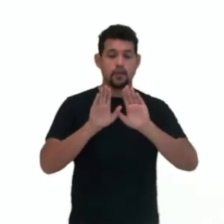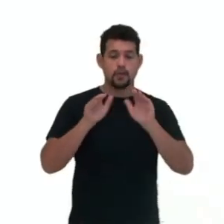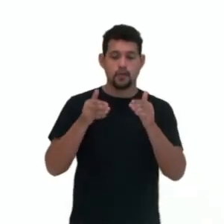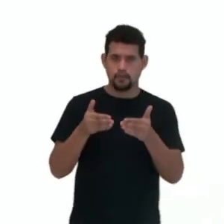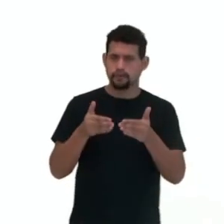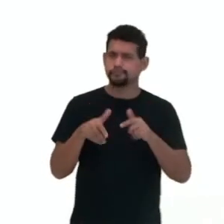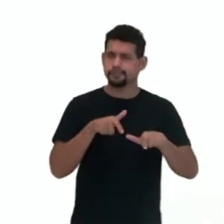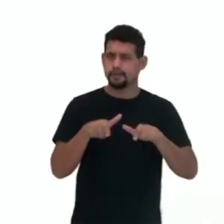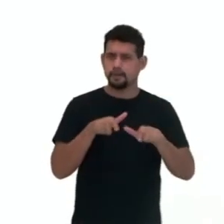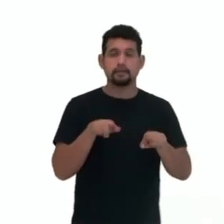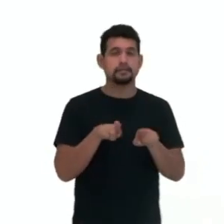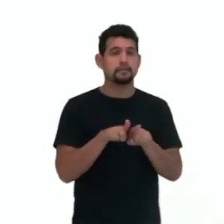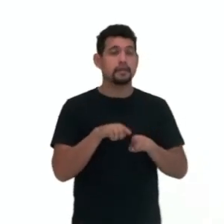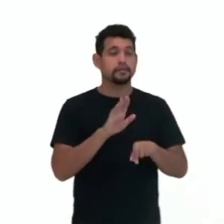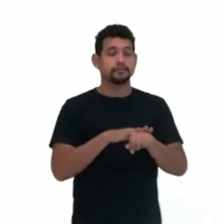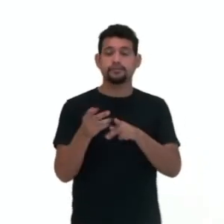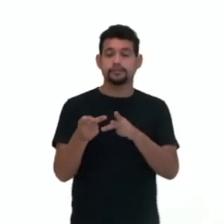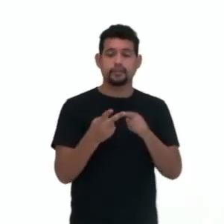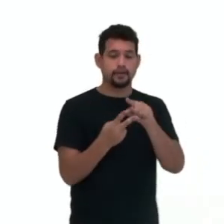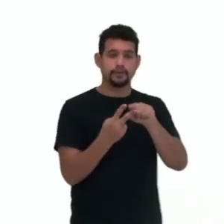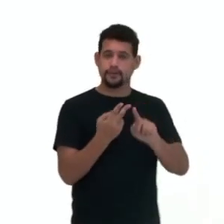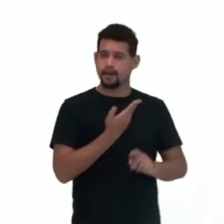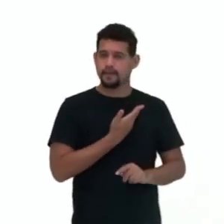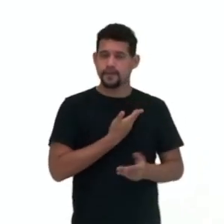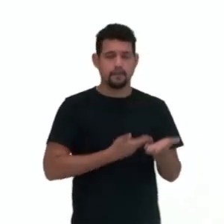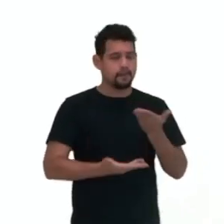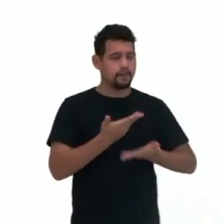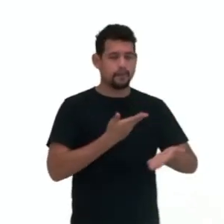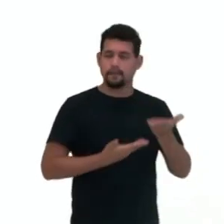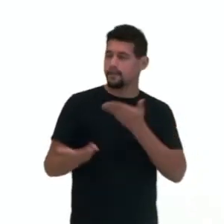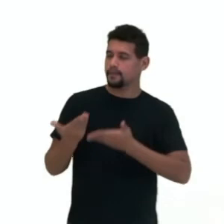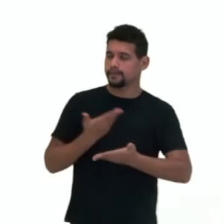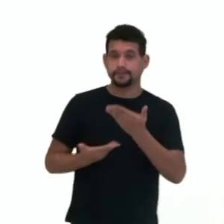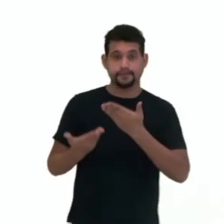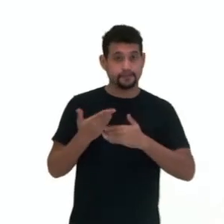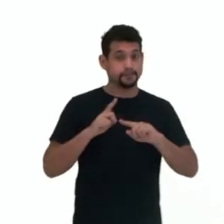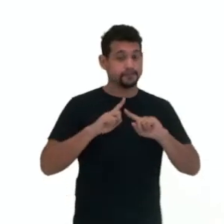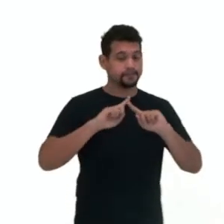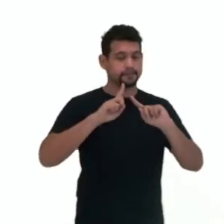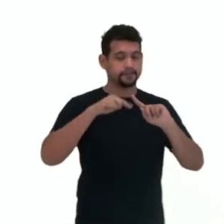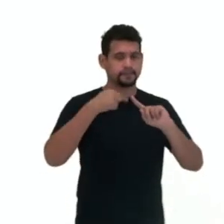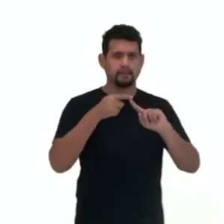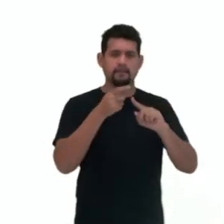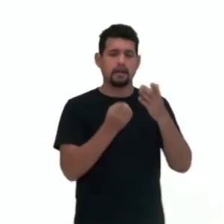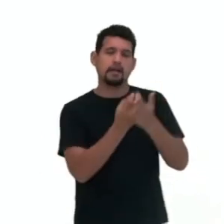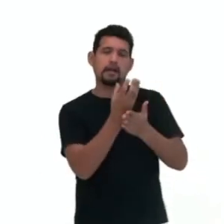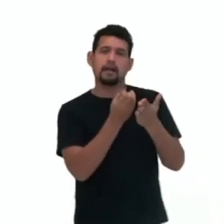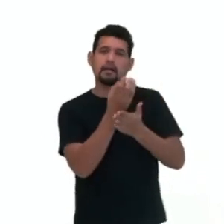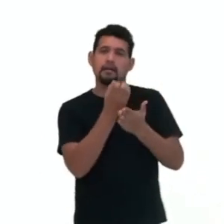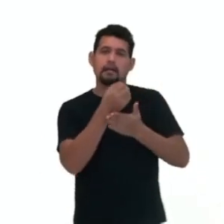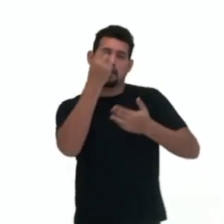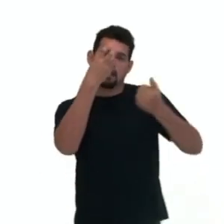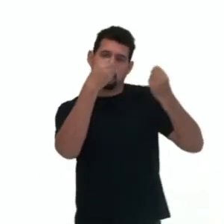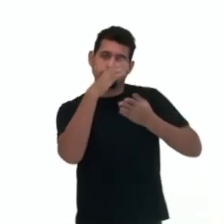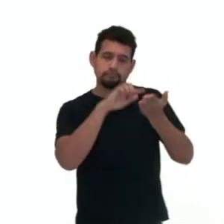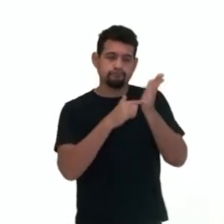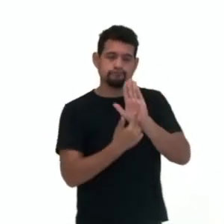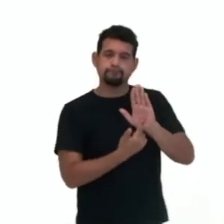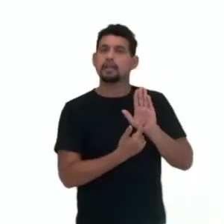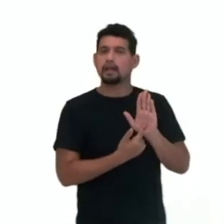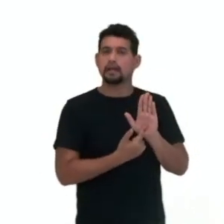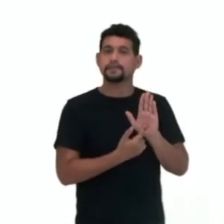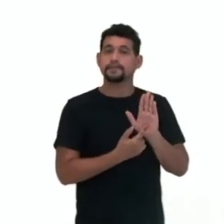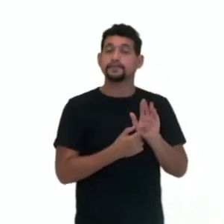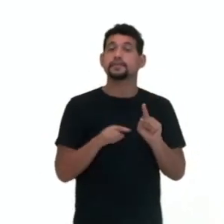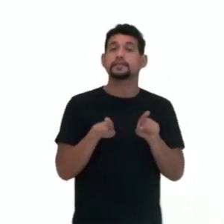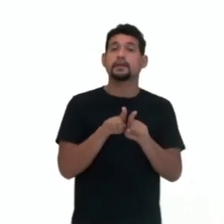de trabalho, convidando 2 colegas para um debate. Aí, elaborem argumentos para apresentar a carta